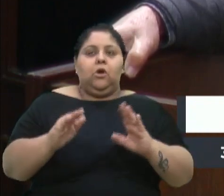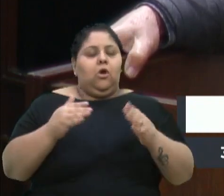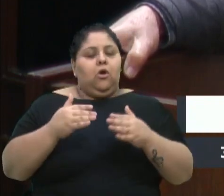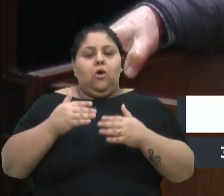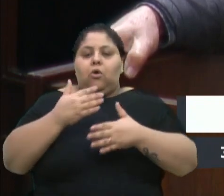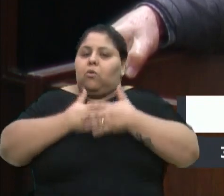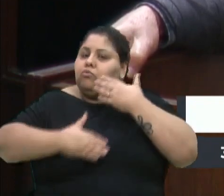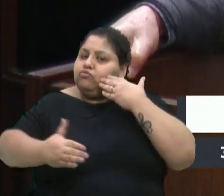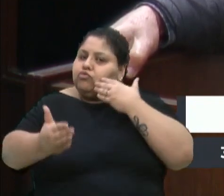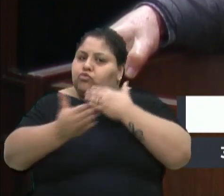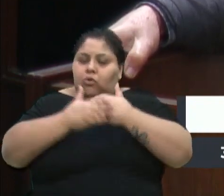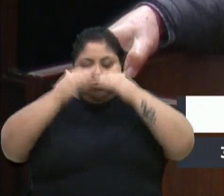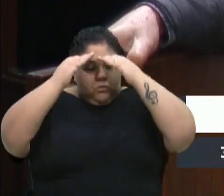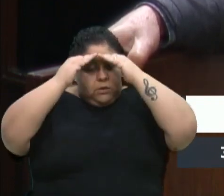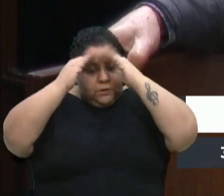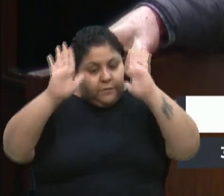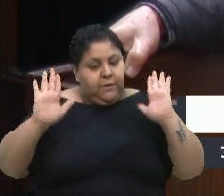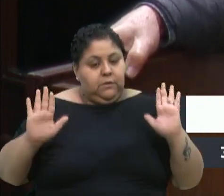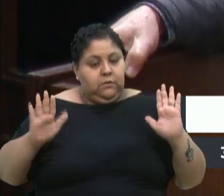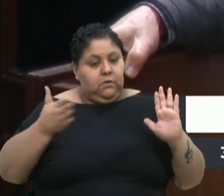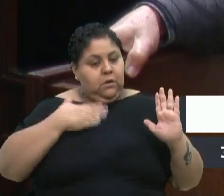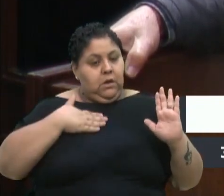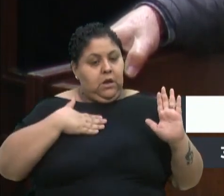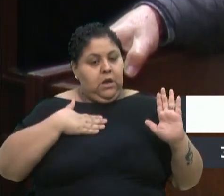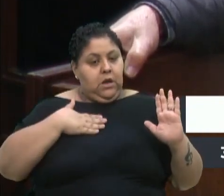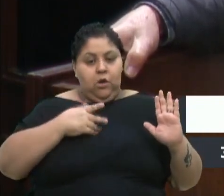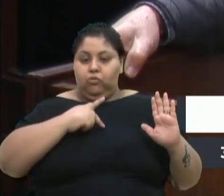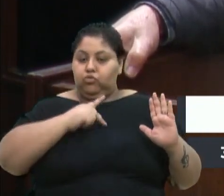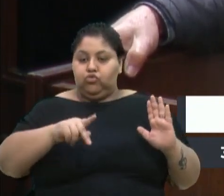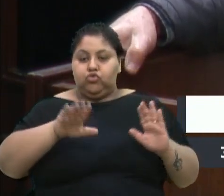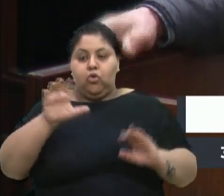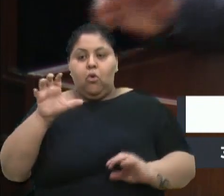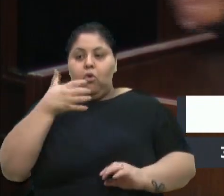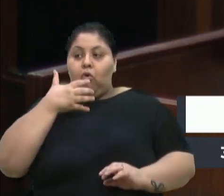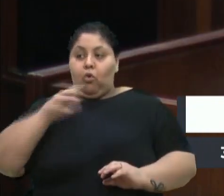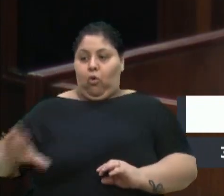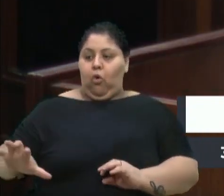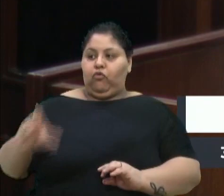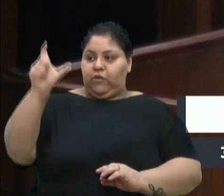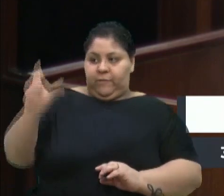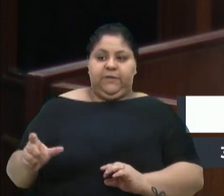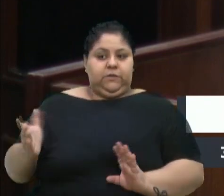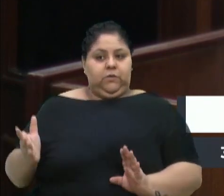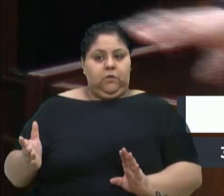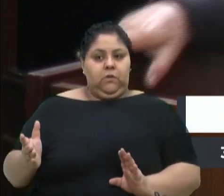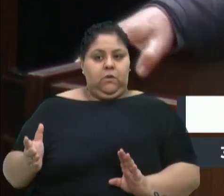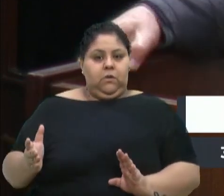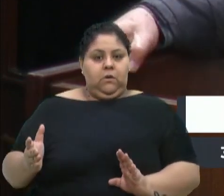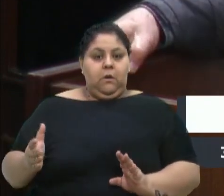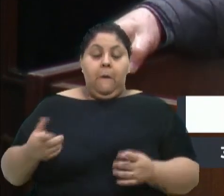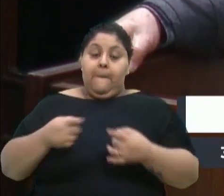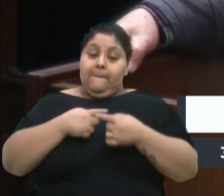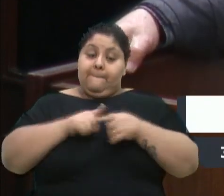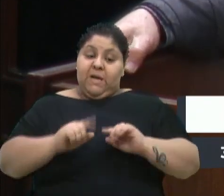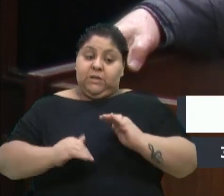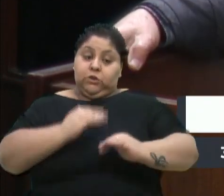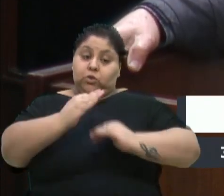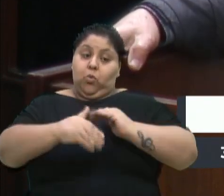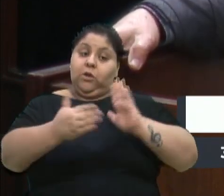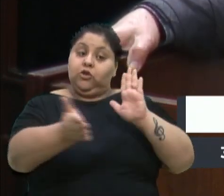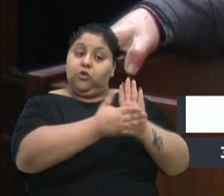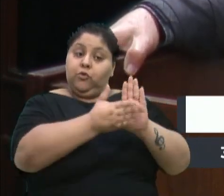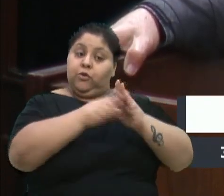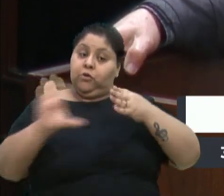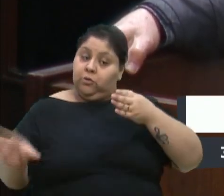respeito, eu não sou contra a pessoa. Quando se protocola uma emenda dizendo que seja atendido